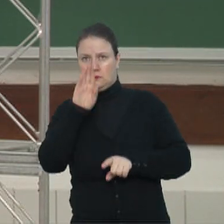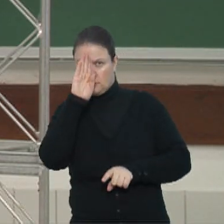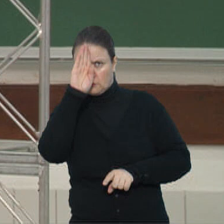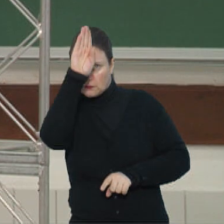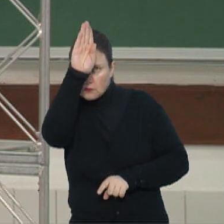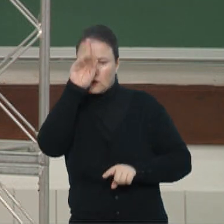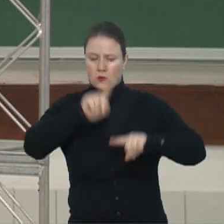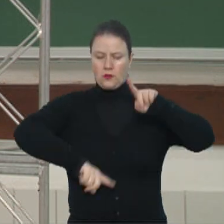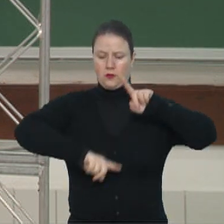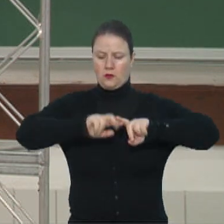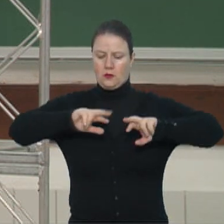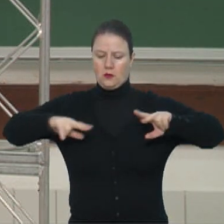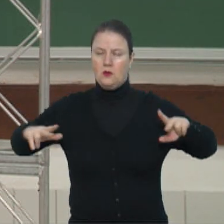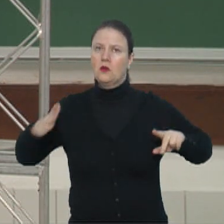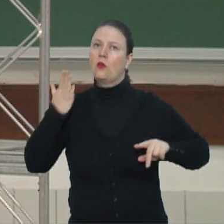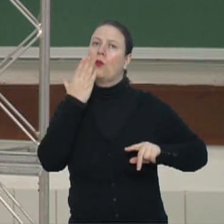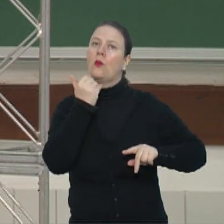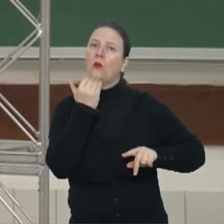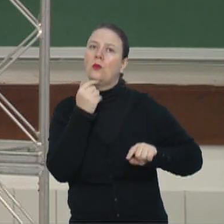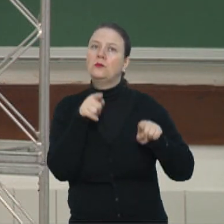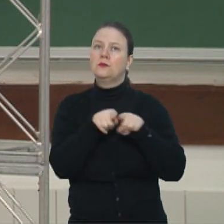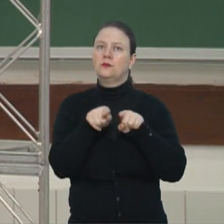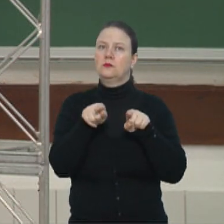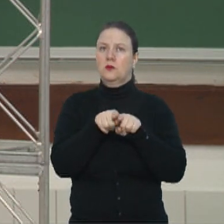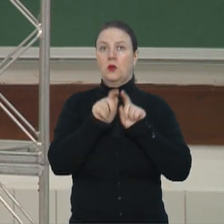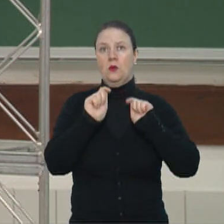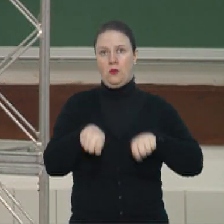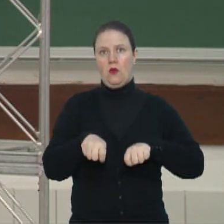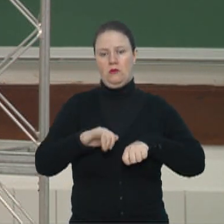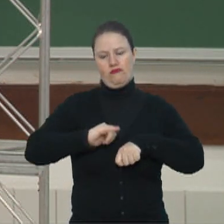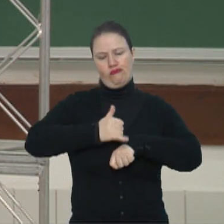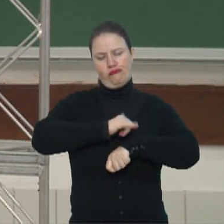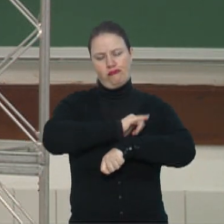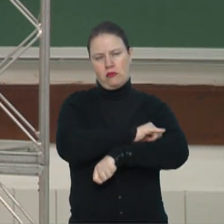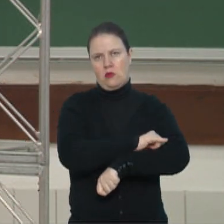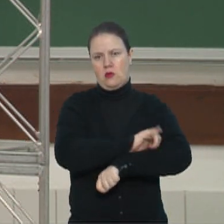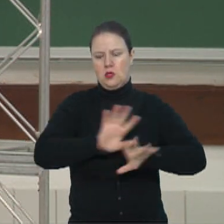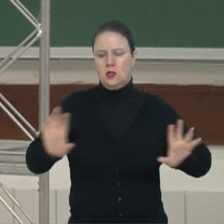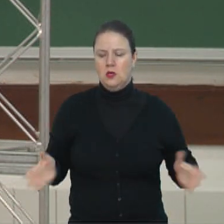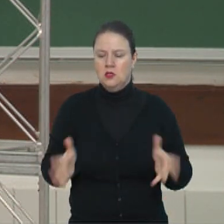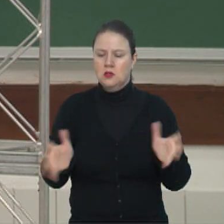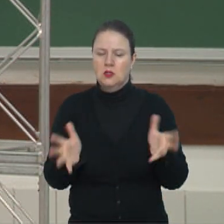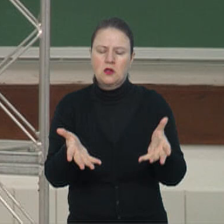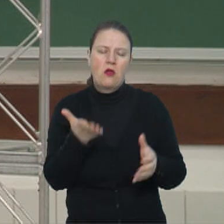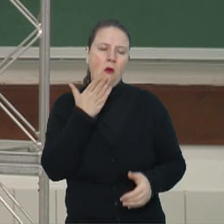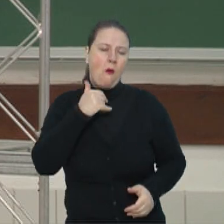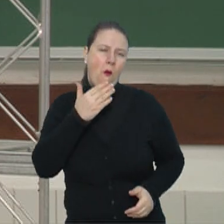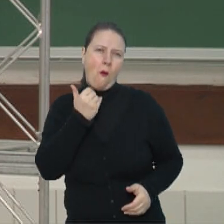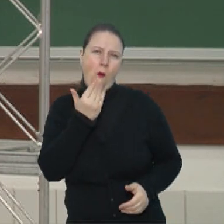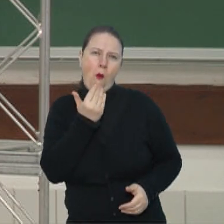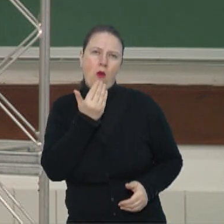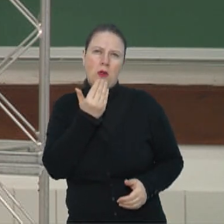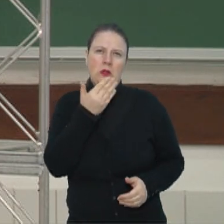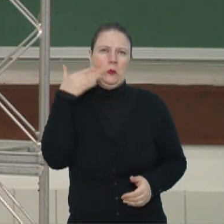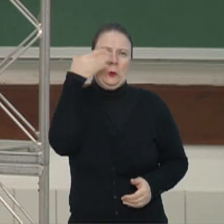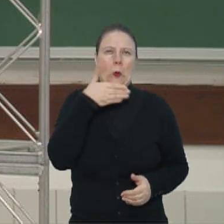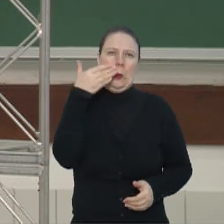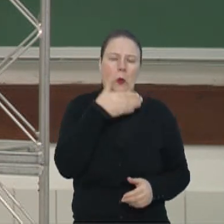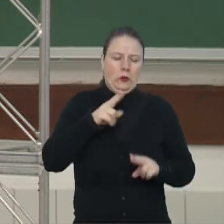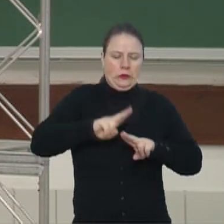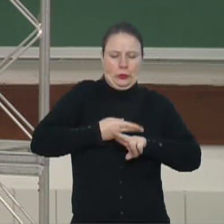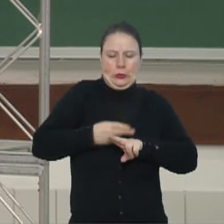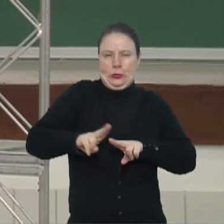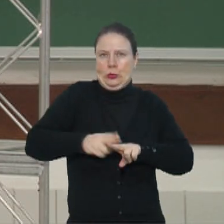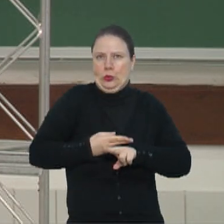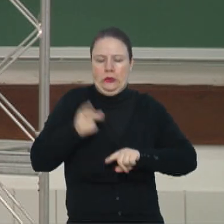produtos alimentícios, eles acabam gerando obesidade, porque incentivam as crianças a comer doce, né, chocolate,